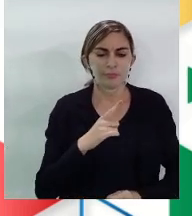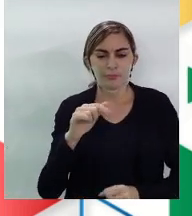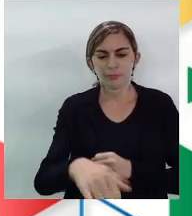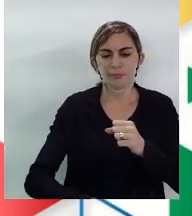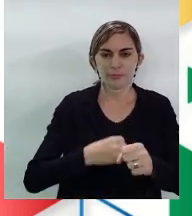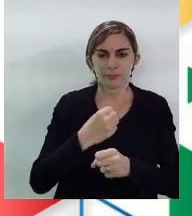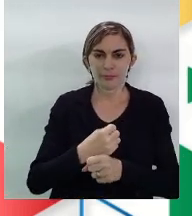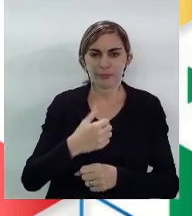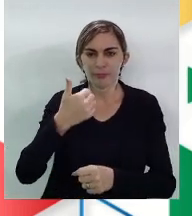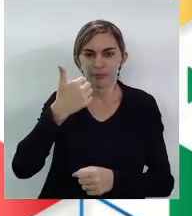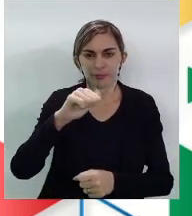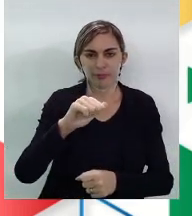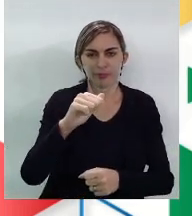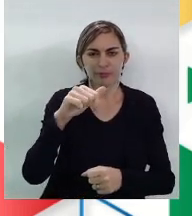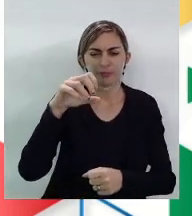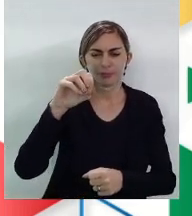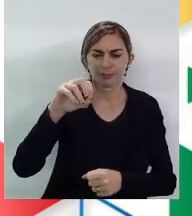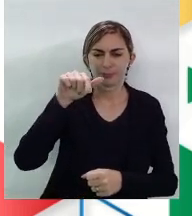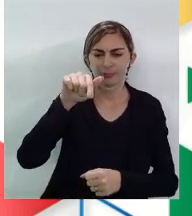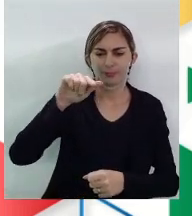ano